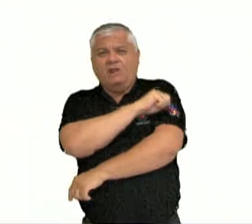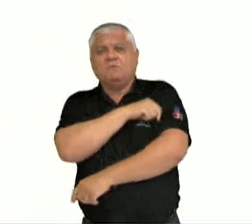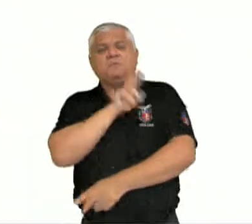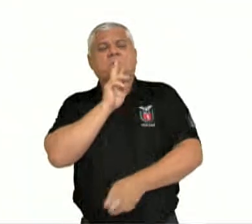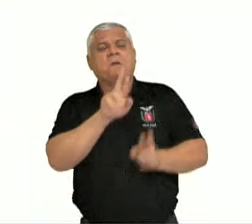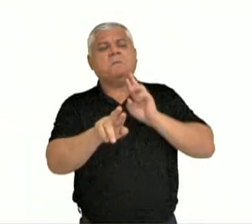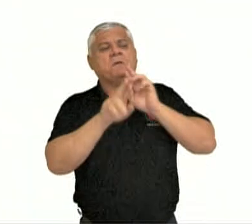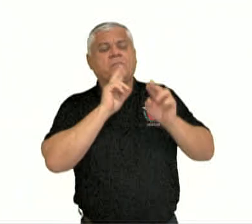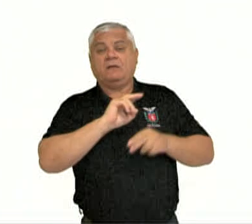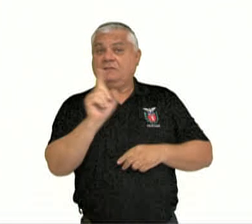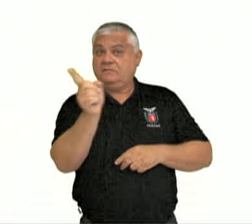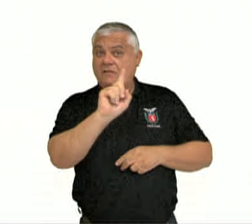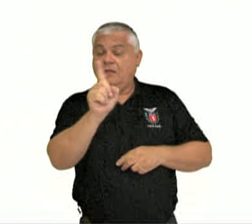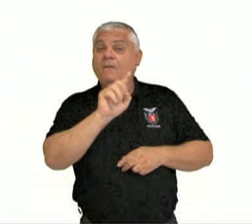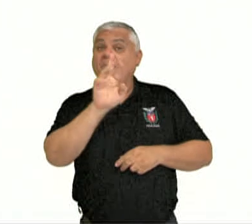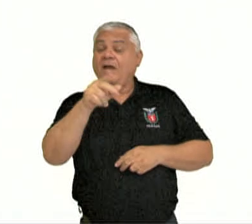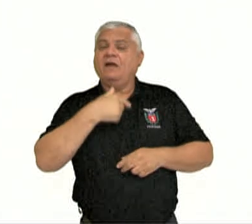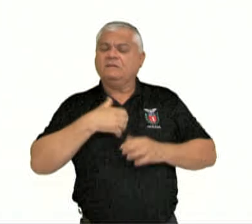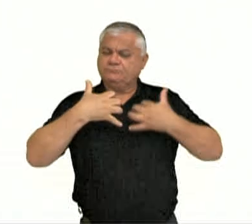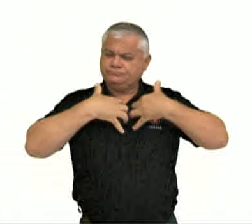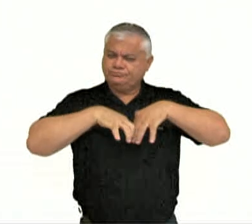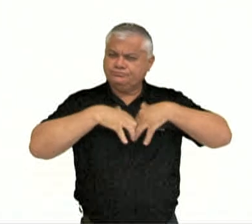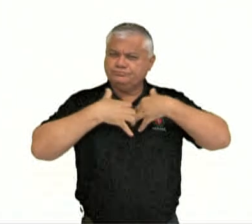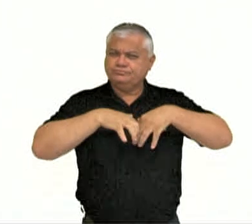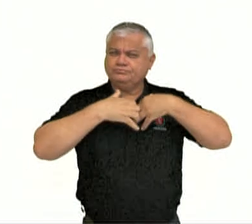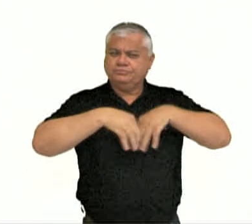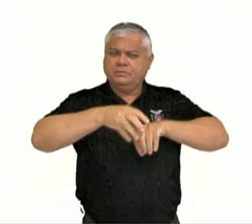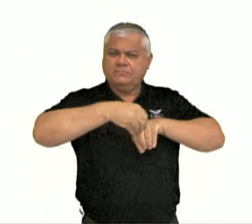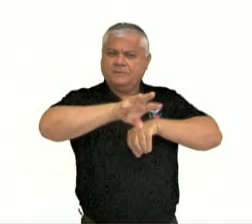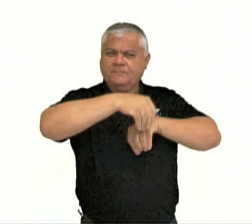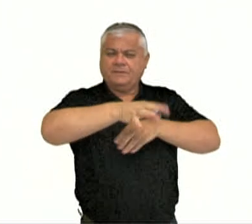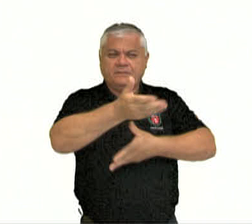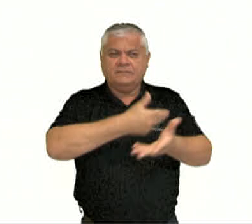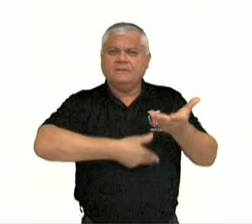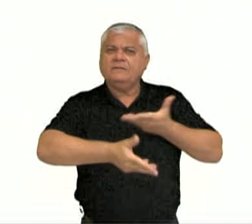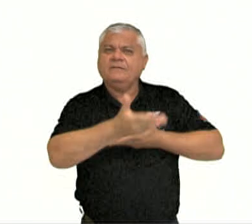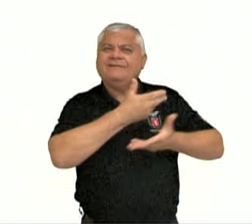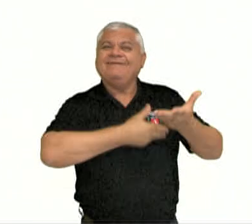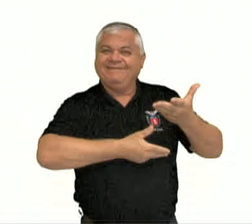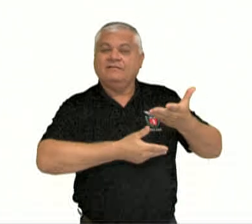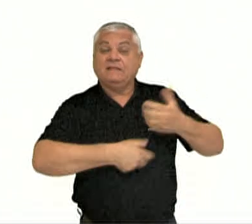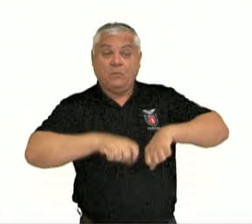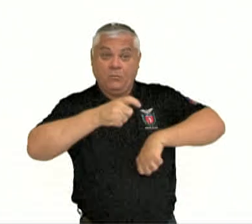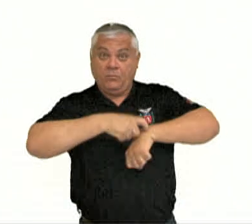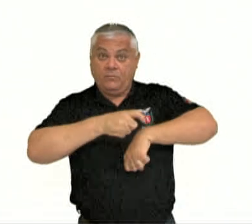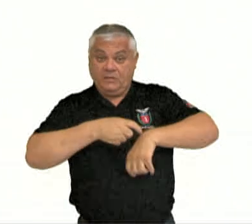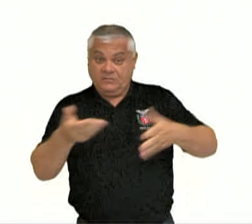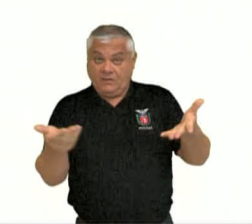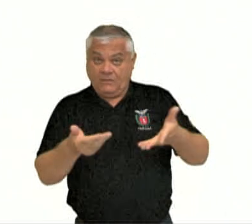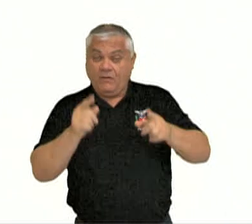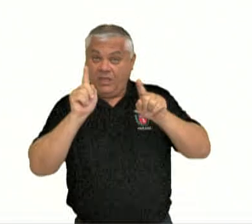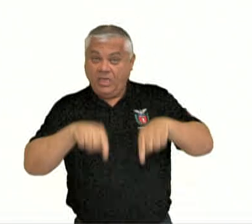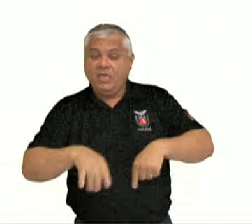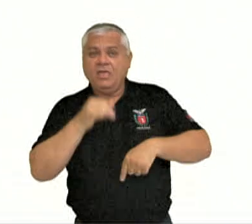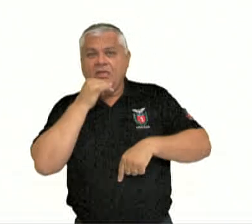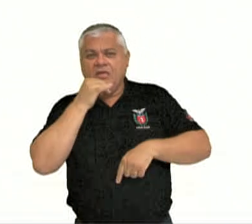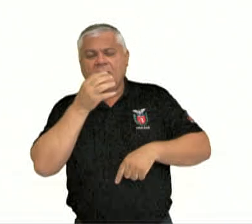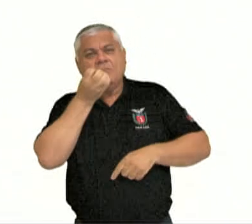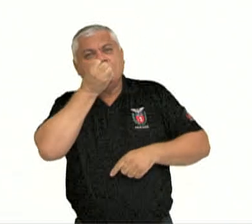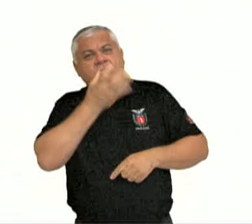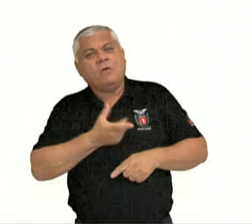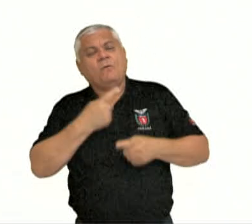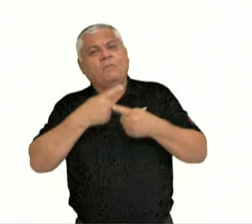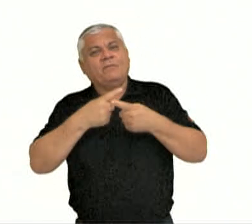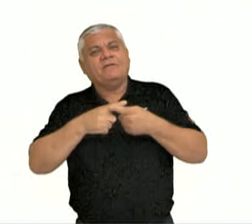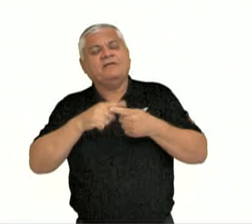respostas, mas a devolverem conhecimentos. Acredito que o momento atual poderá ser também propício